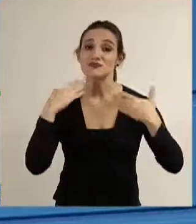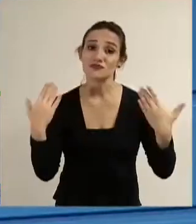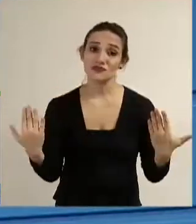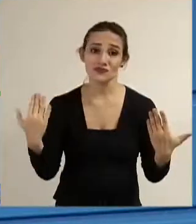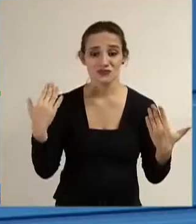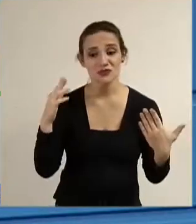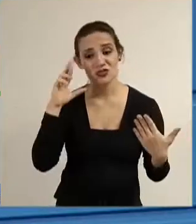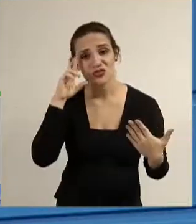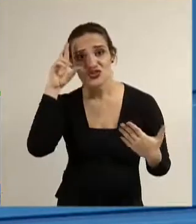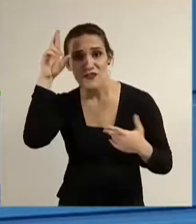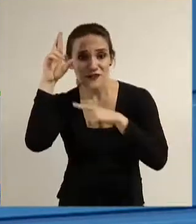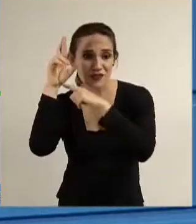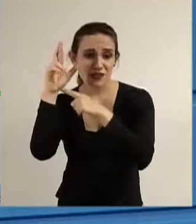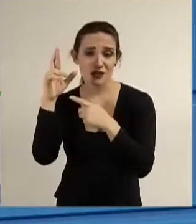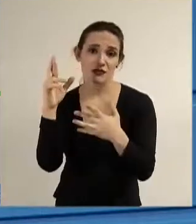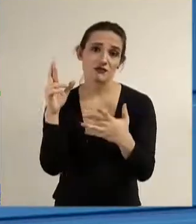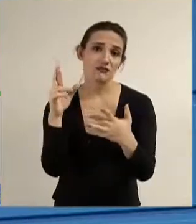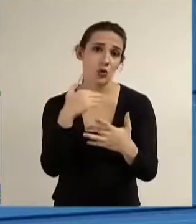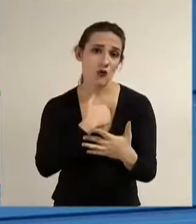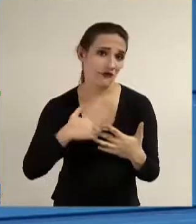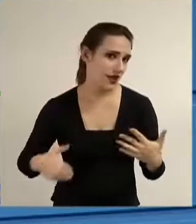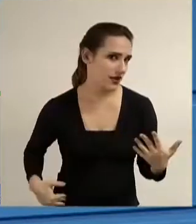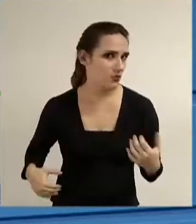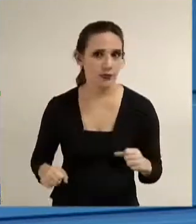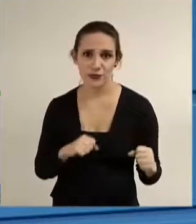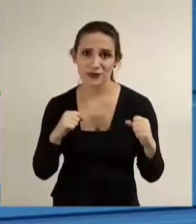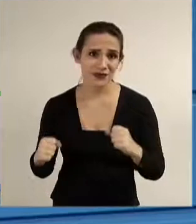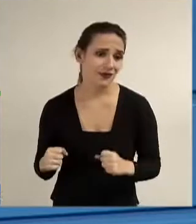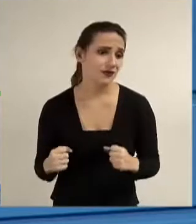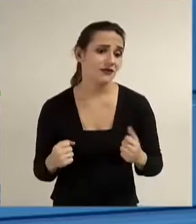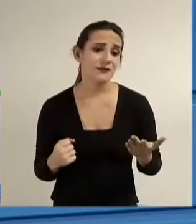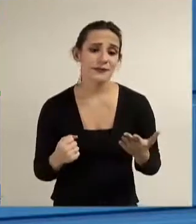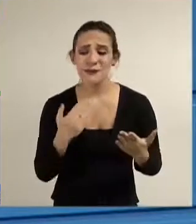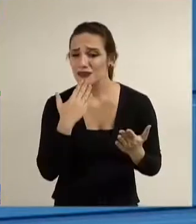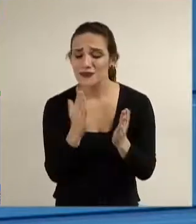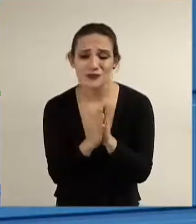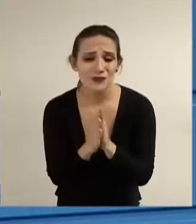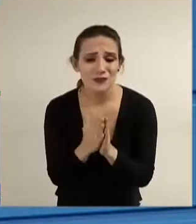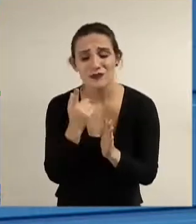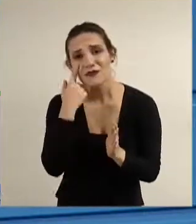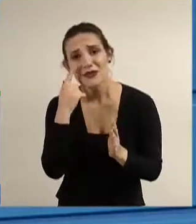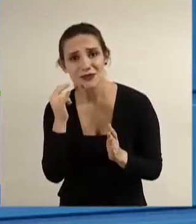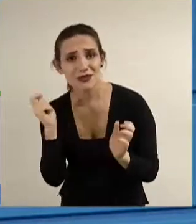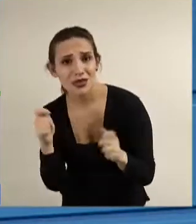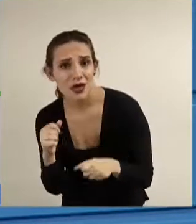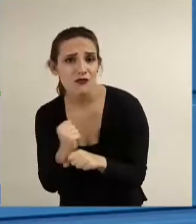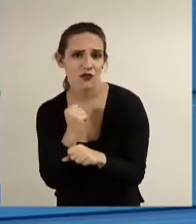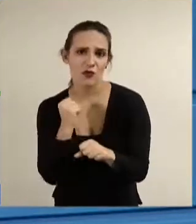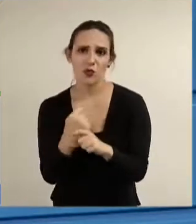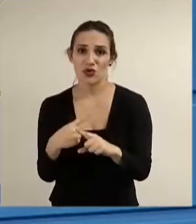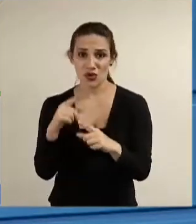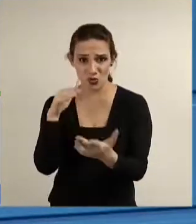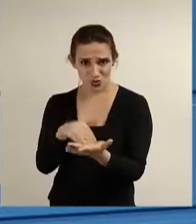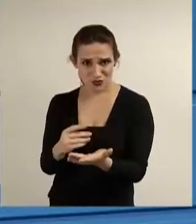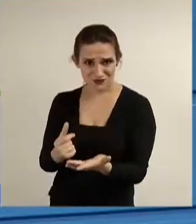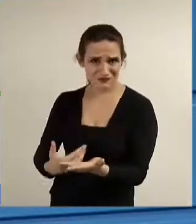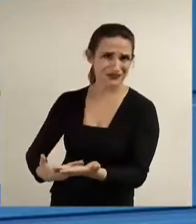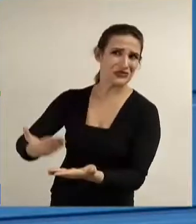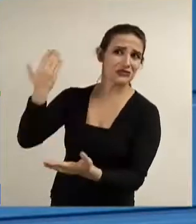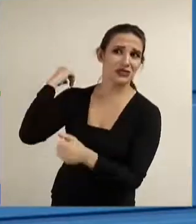querem proporcionar aos que procuram assistência à saúde. A última reforma foi realizada no ano